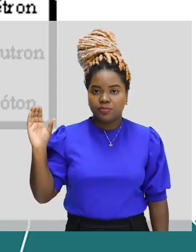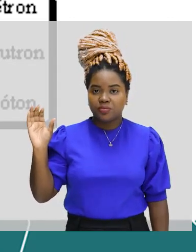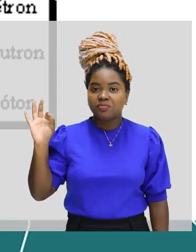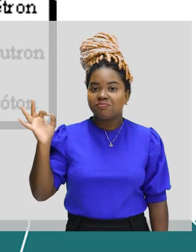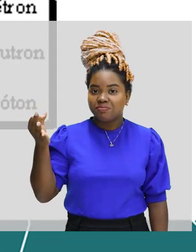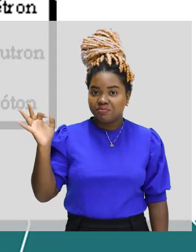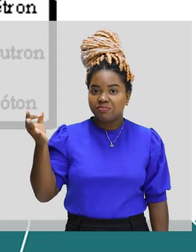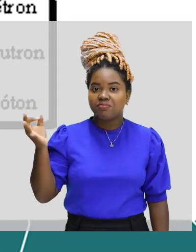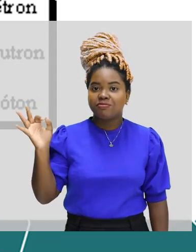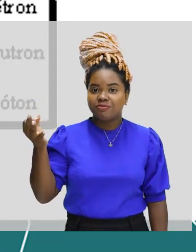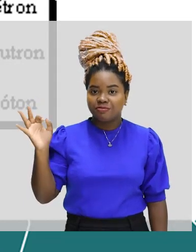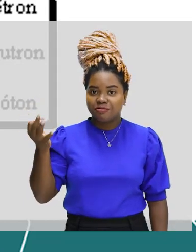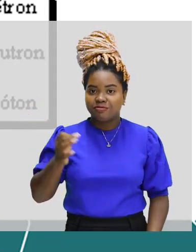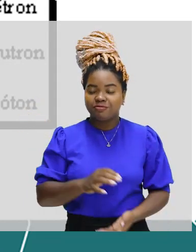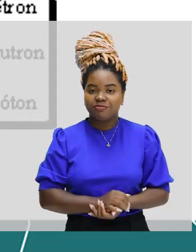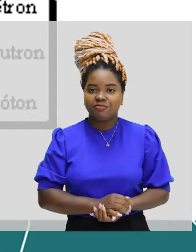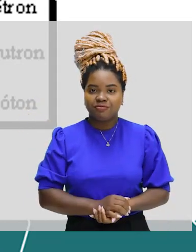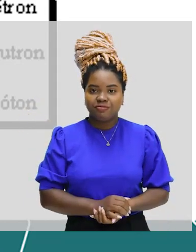Você acertou,